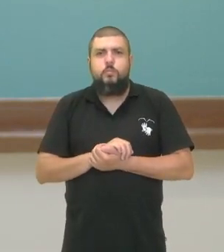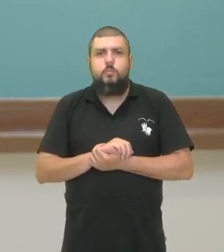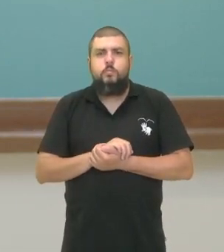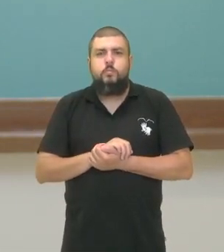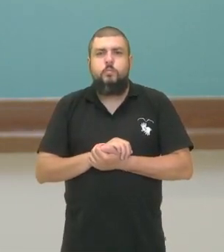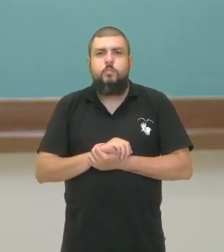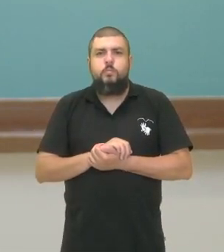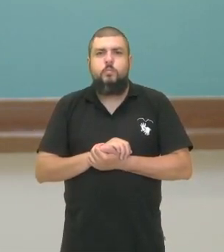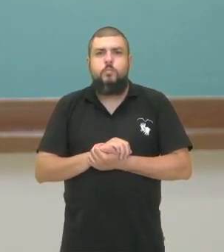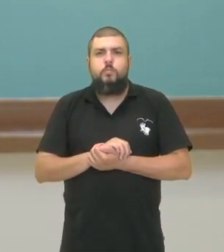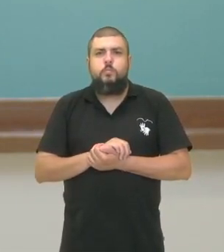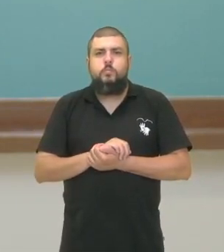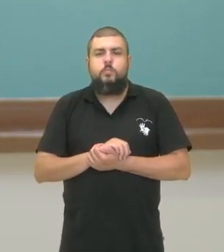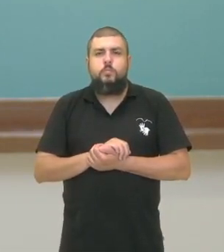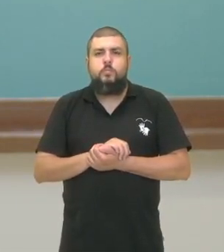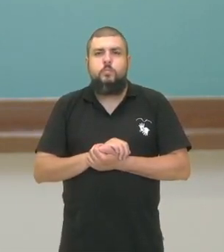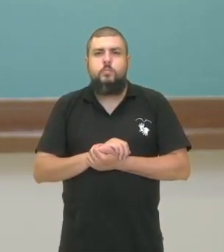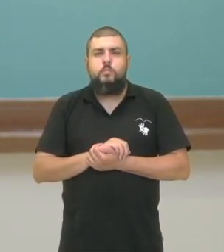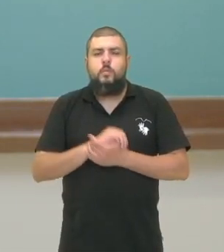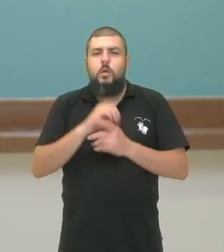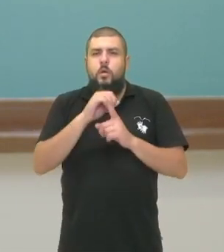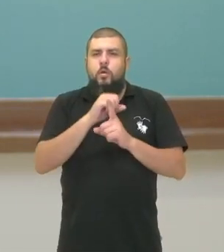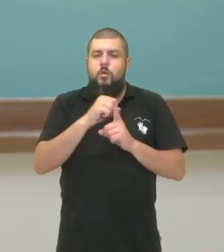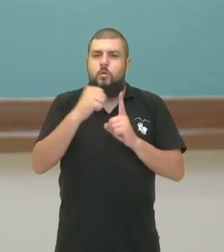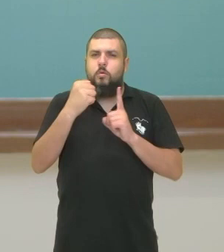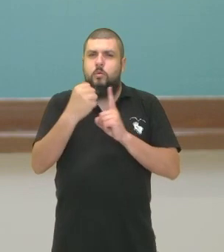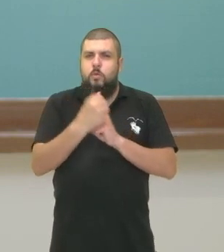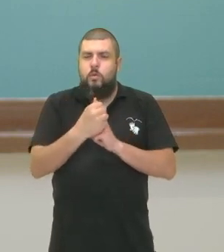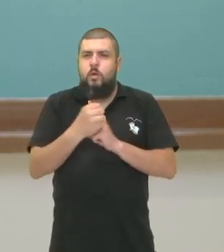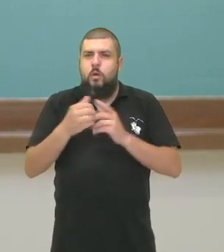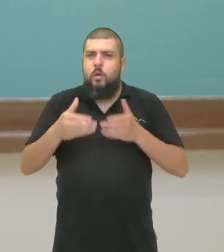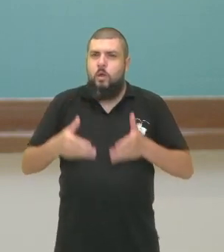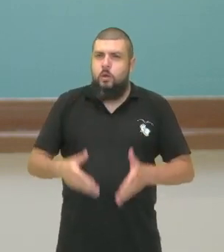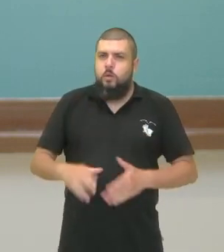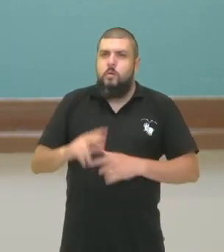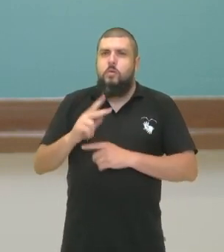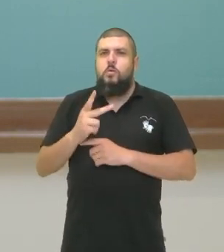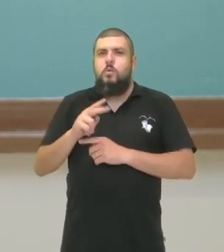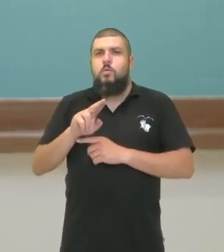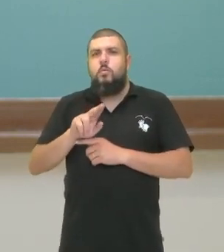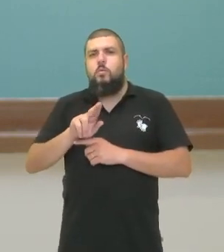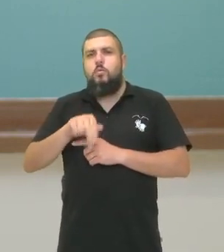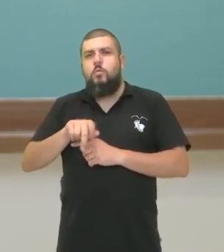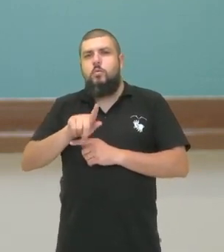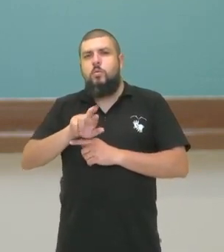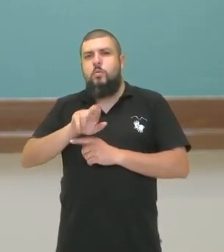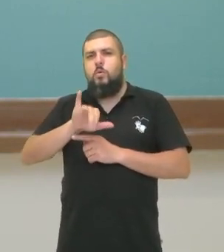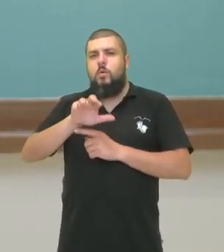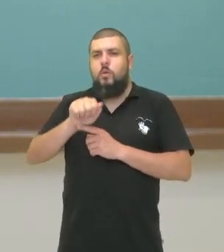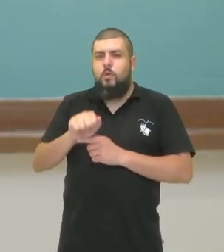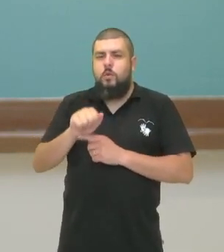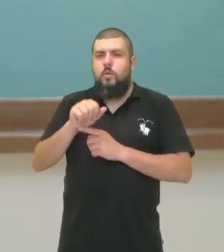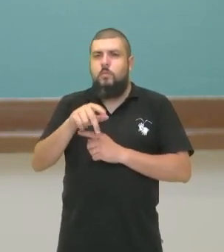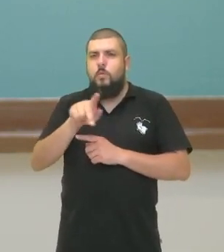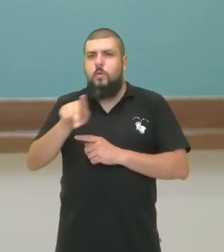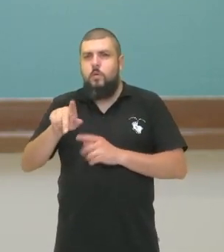Para o sociólogo húngaro Karl Mannheim, ideologia vai se definir em duas